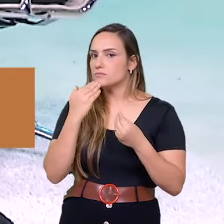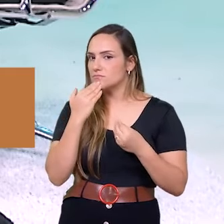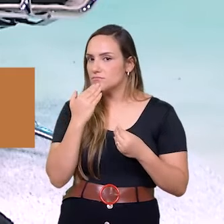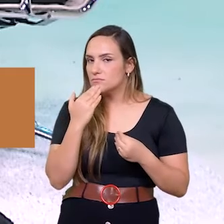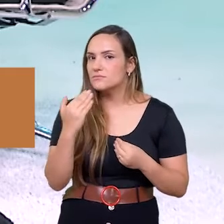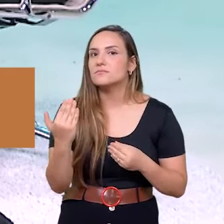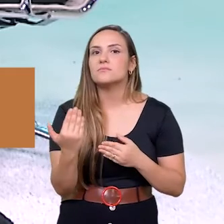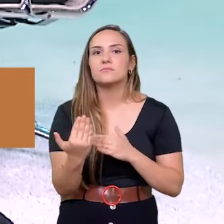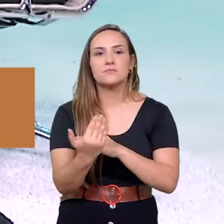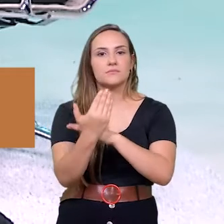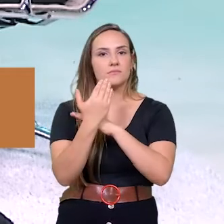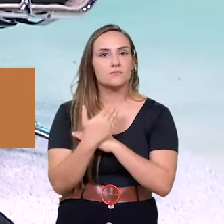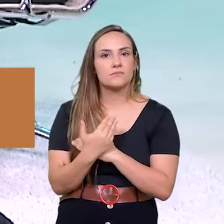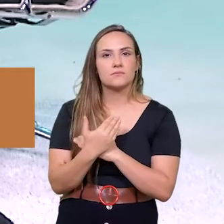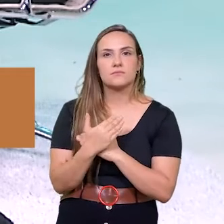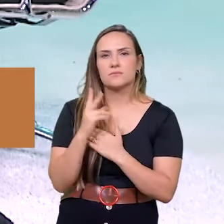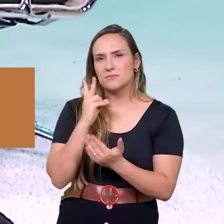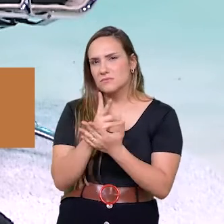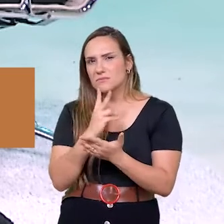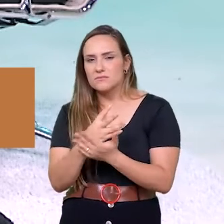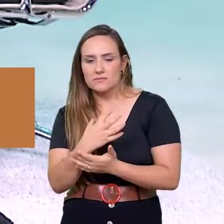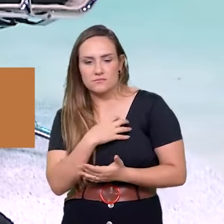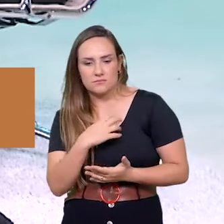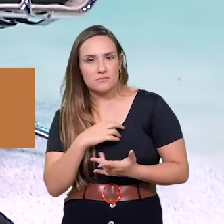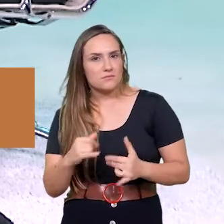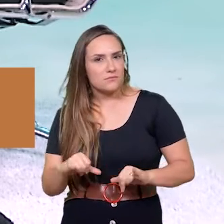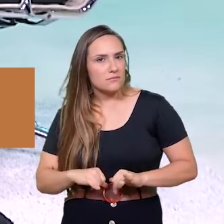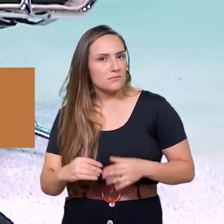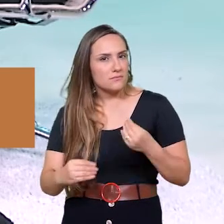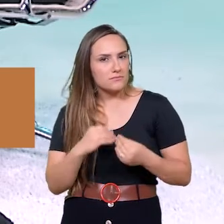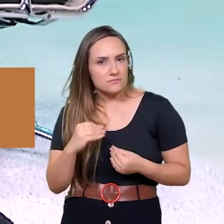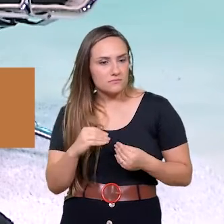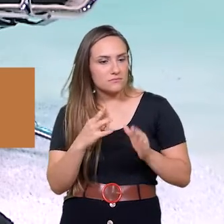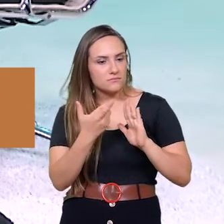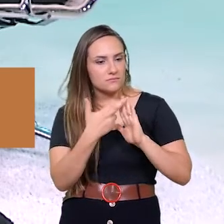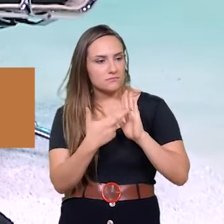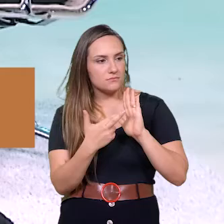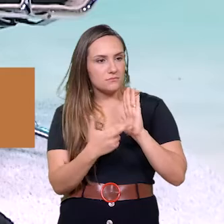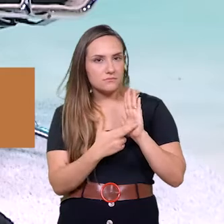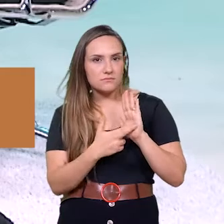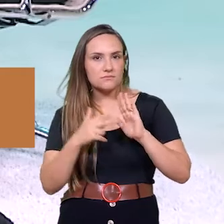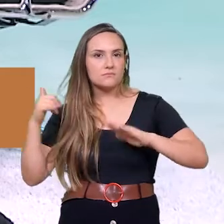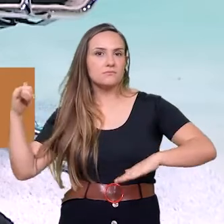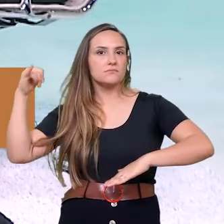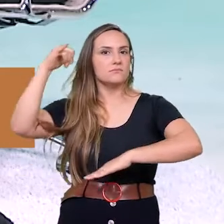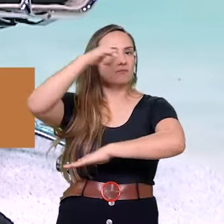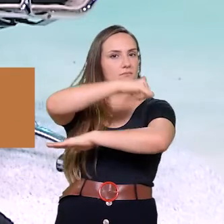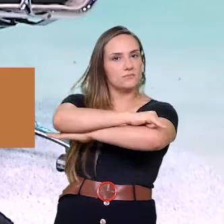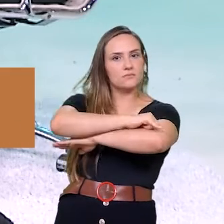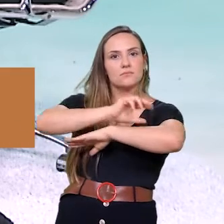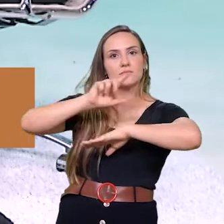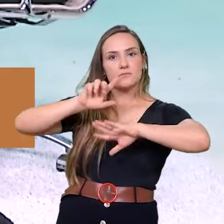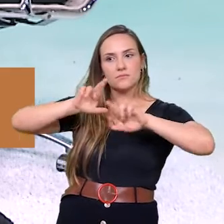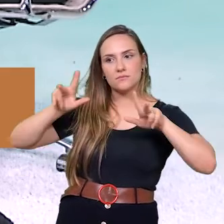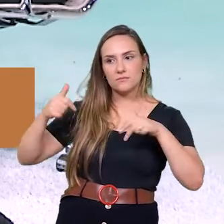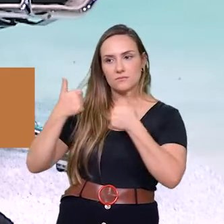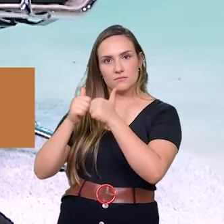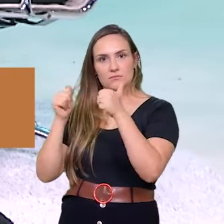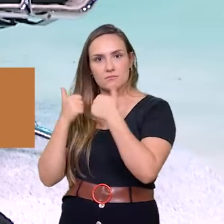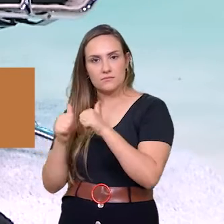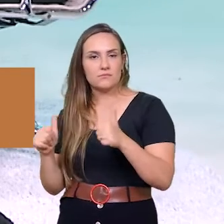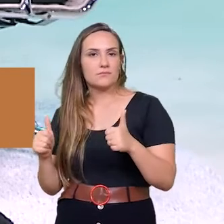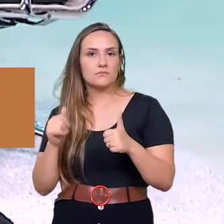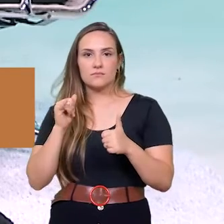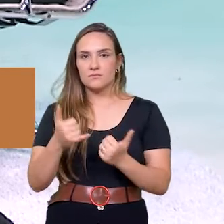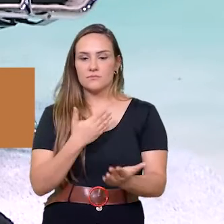procurar auxílio da Defensoria? Sempre que se sentir lesado? Né? As regras do consumidor, elas mudam do transporte aéreo para o terrestre? Por